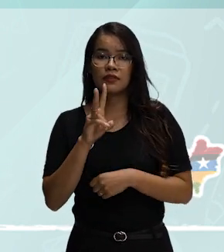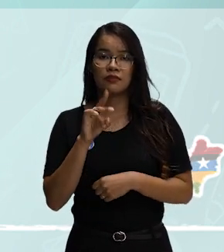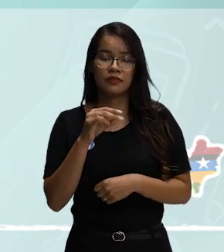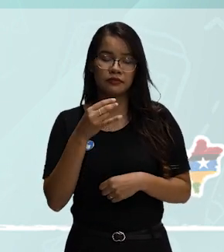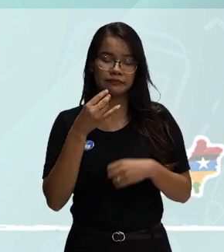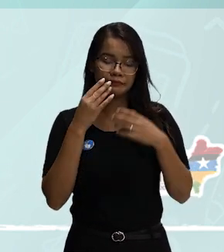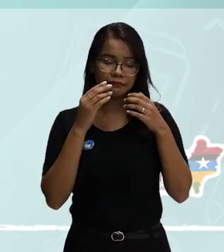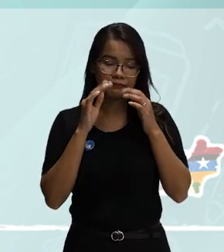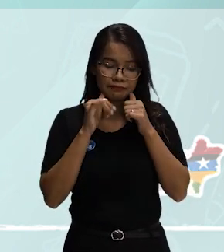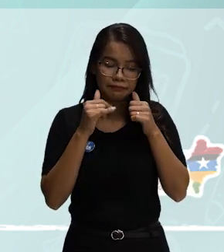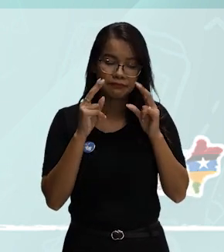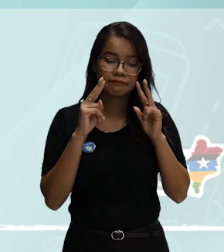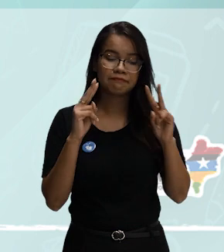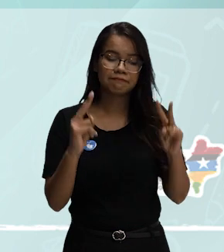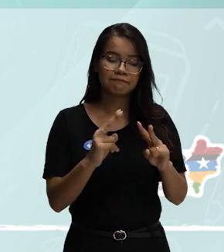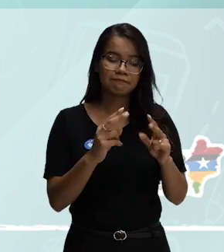aí